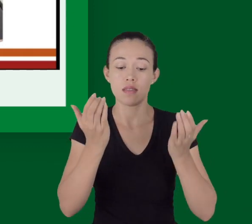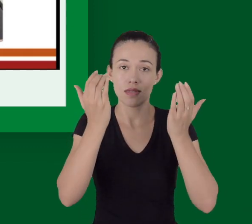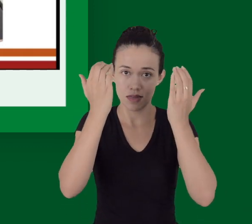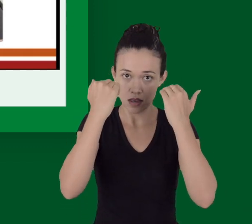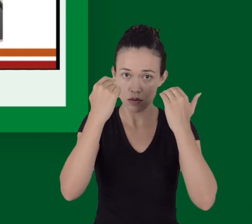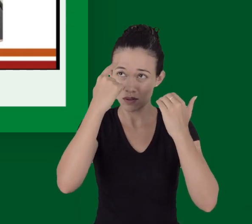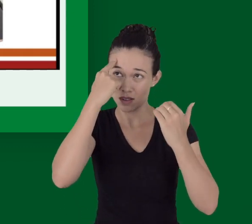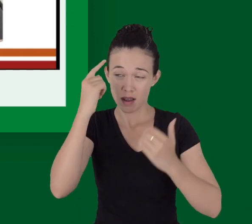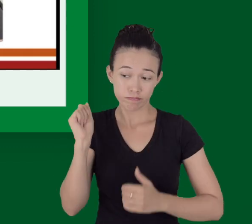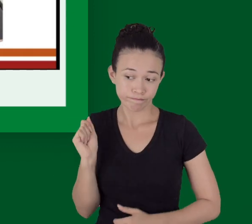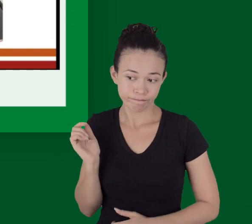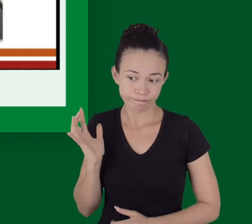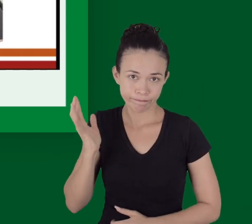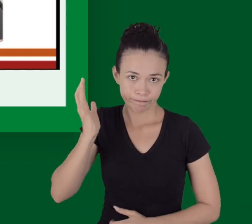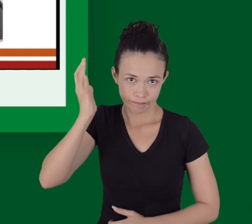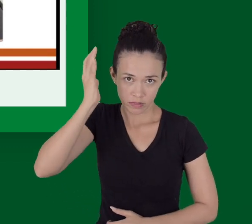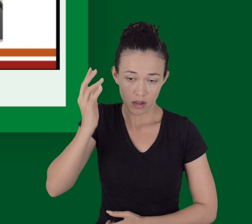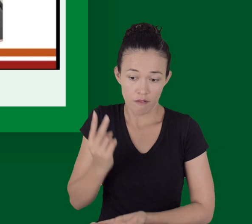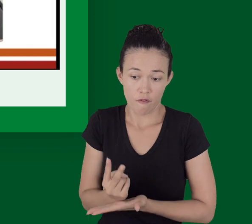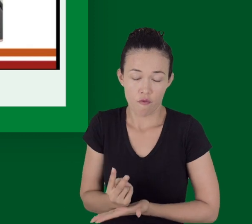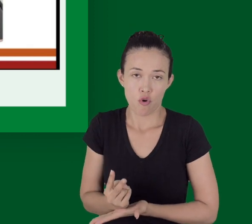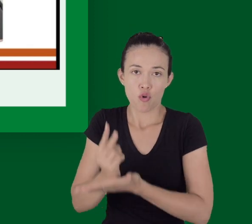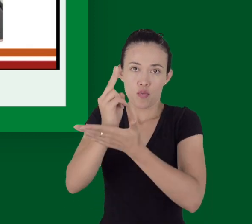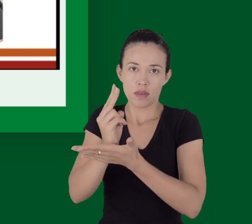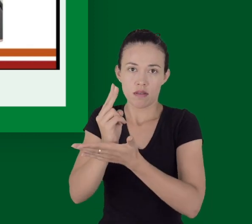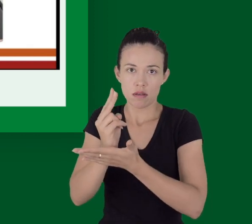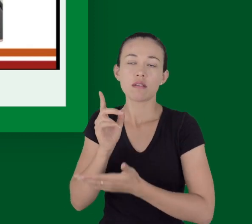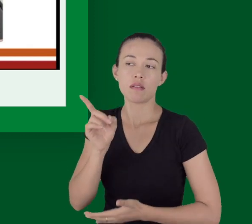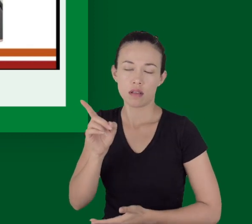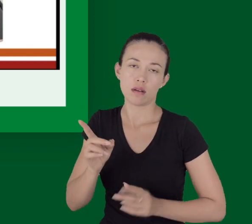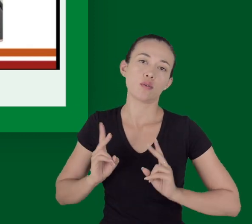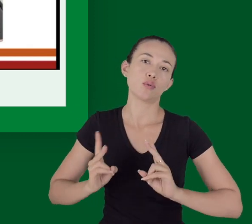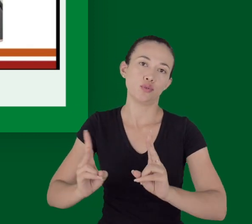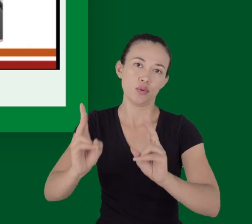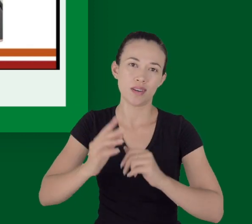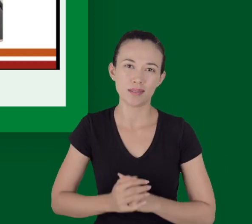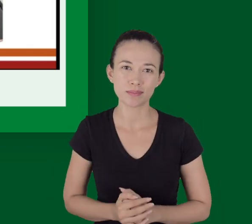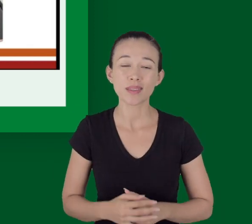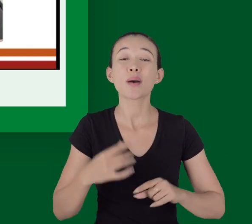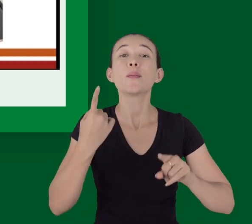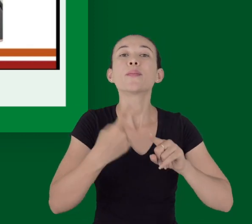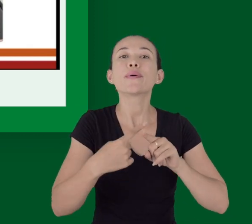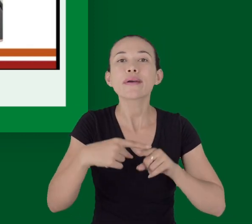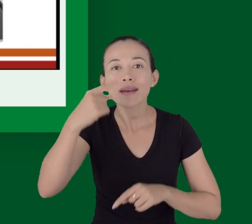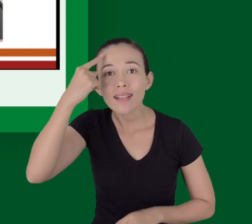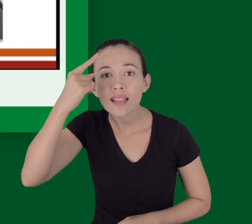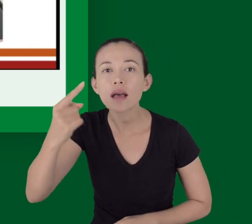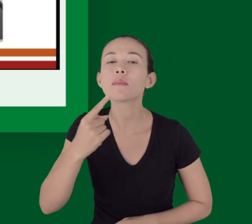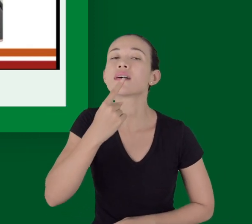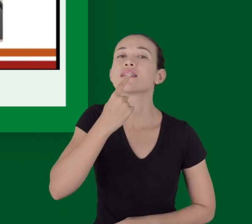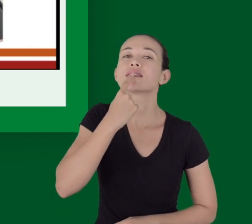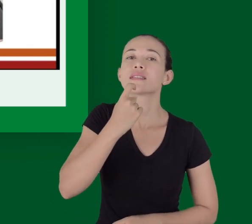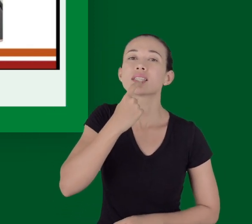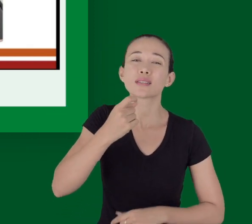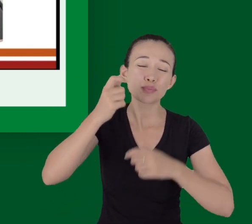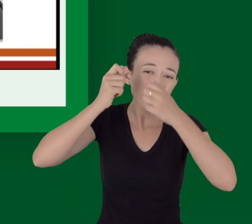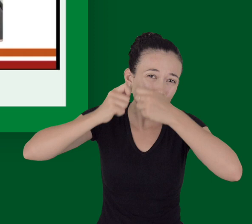intravascular um pouco mais íntegro. No momento que não se tem grandes perdas sanguíneas, eu tenho o sangue circulando no cérebro, eu tenho